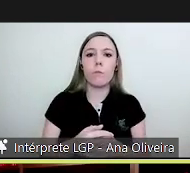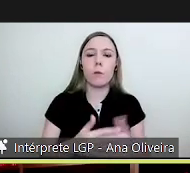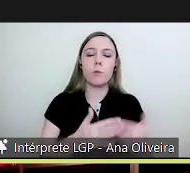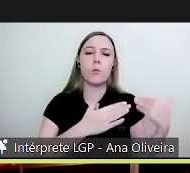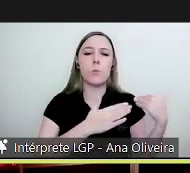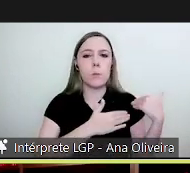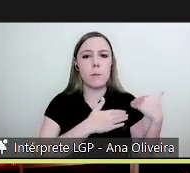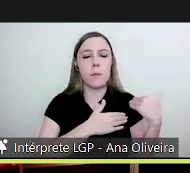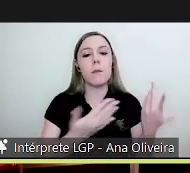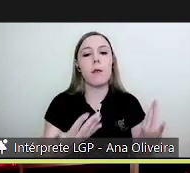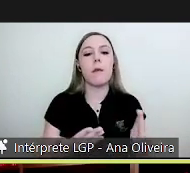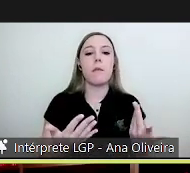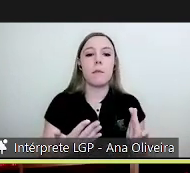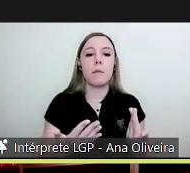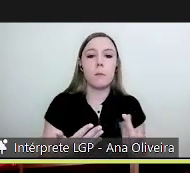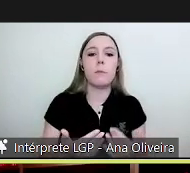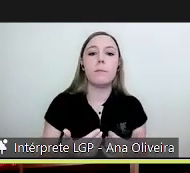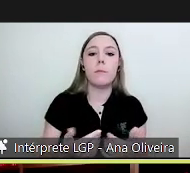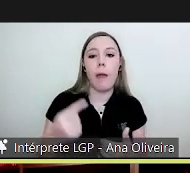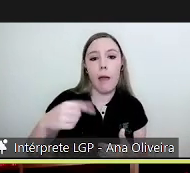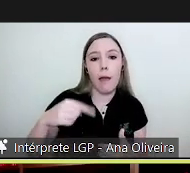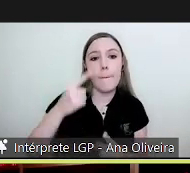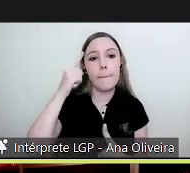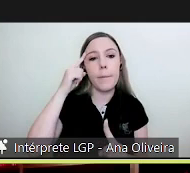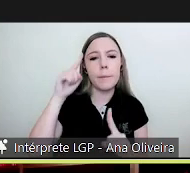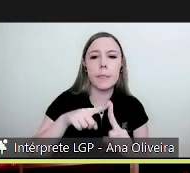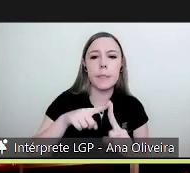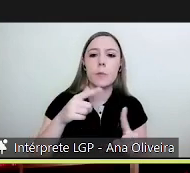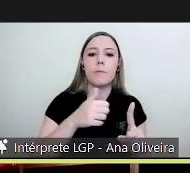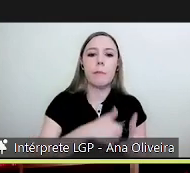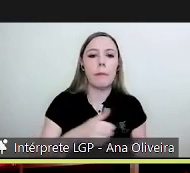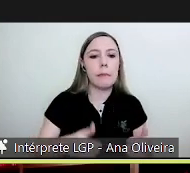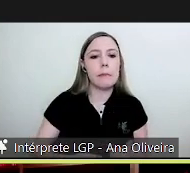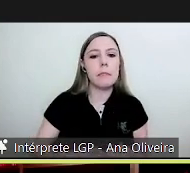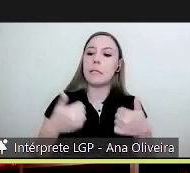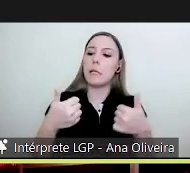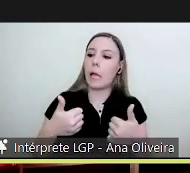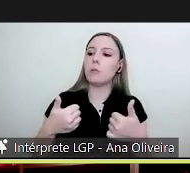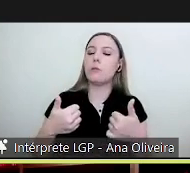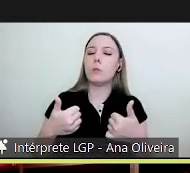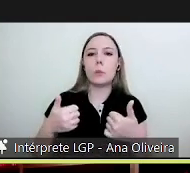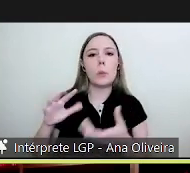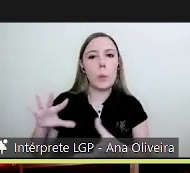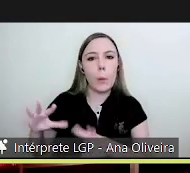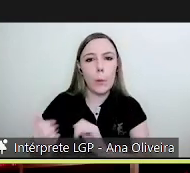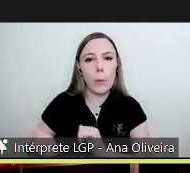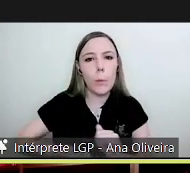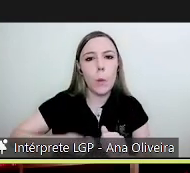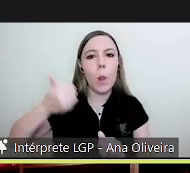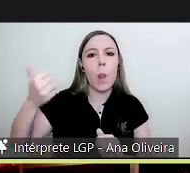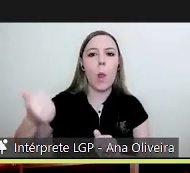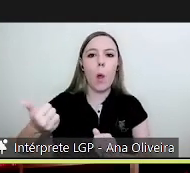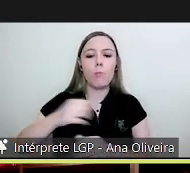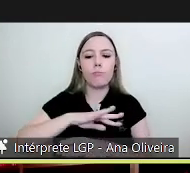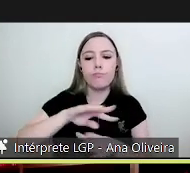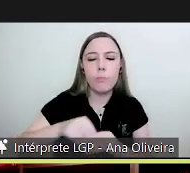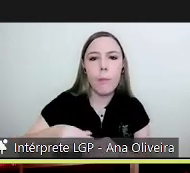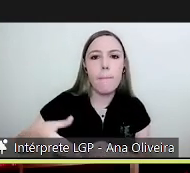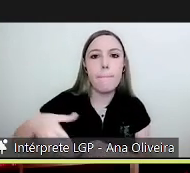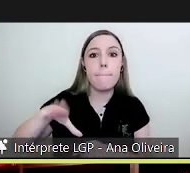Estados assumem de tornar as suas cidades mais sustentáveis, mais inclusivas, mais resilientes,